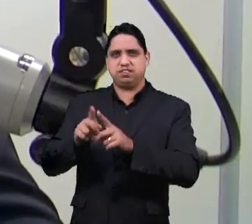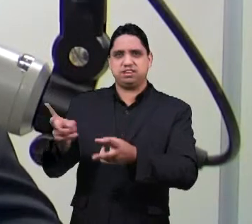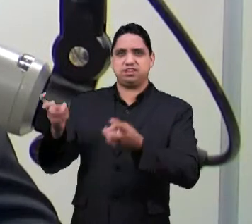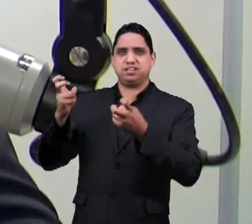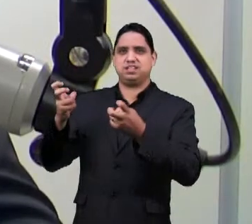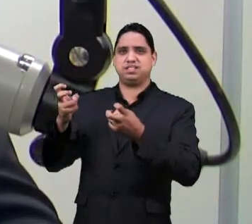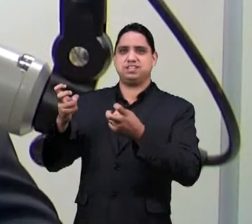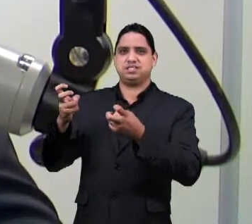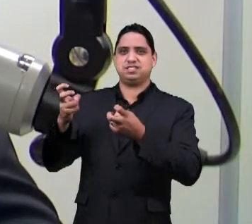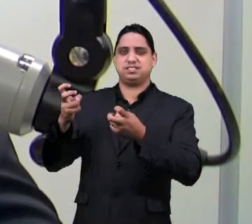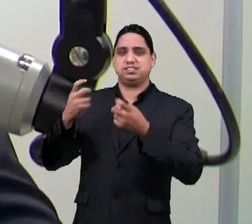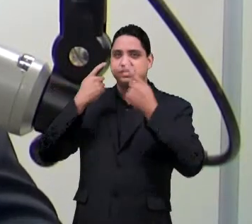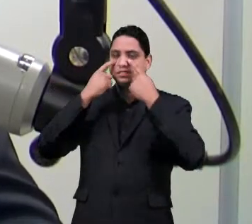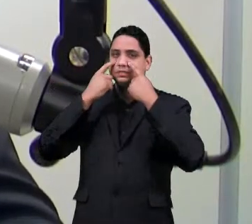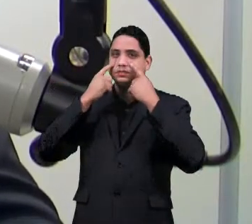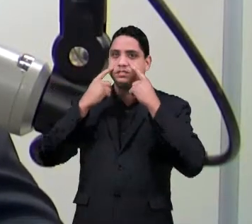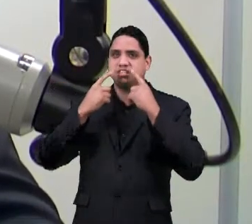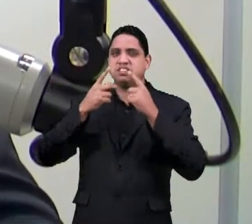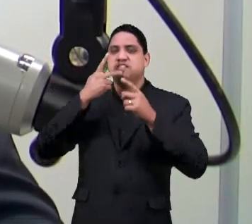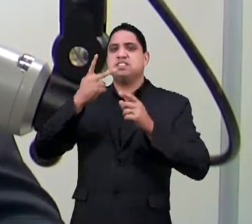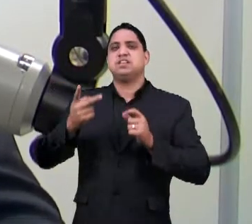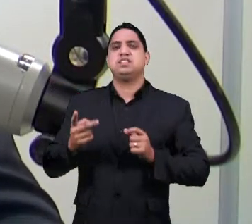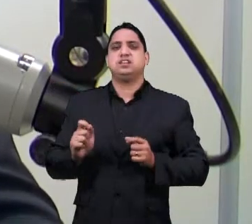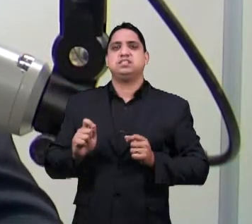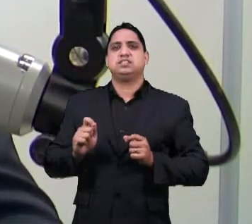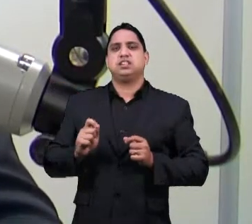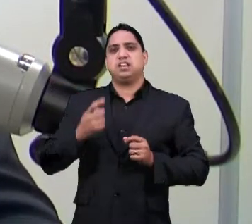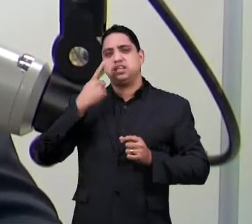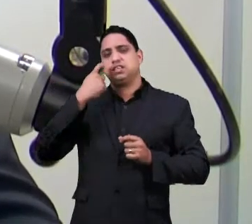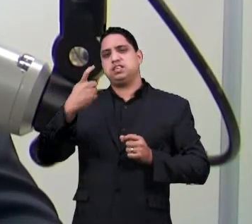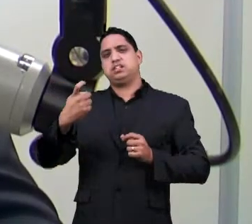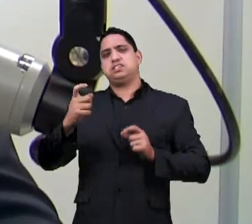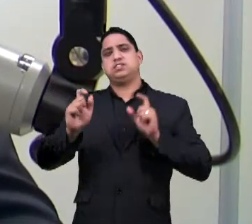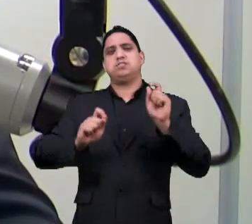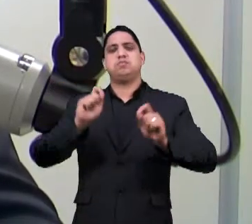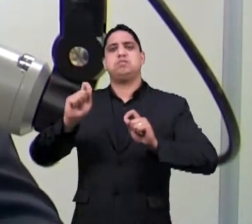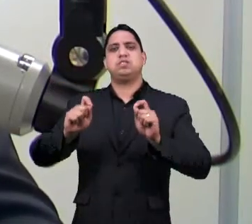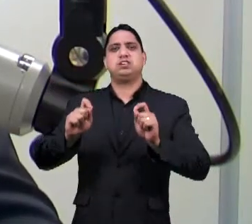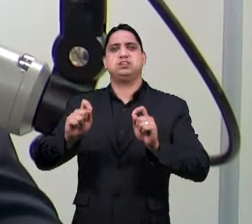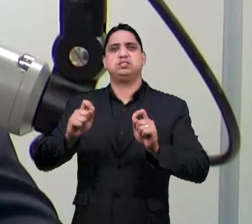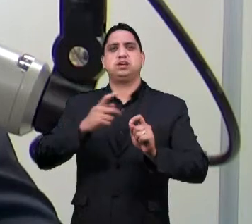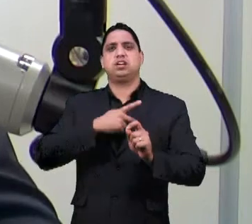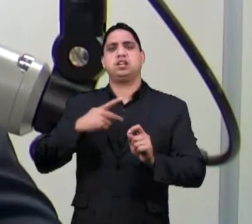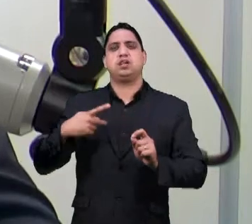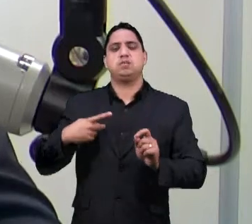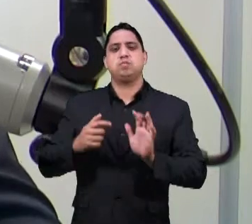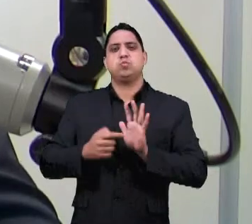as lágrimas falando, e que interessante isso, né, pastor? O pastor mostrando